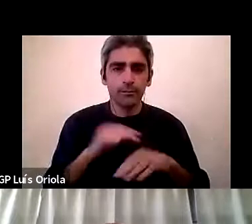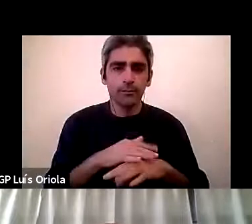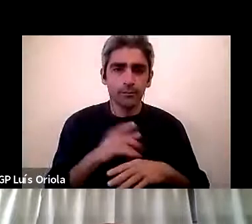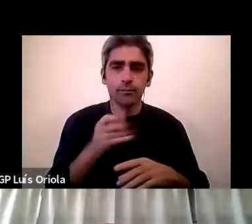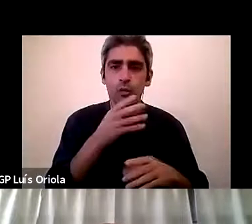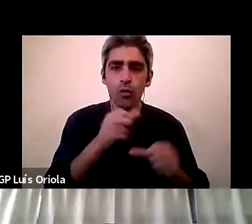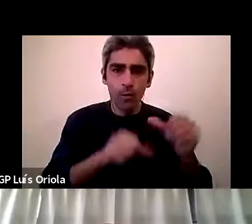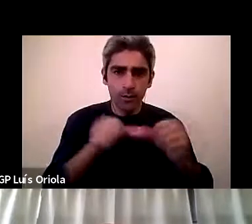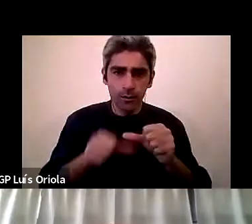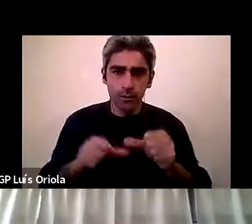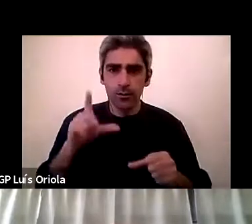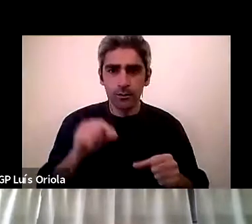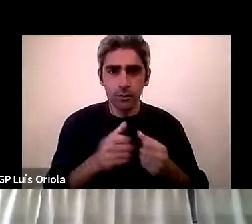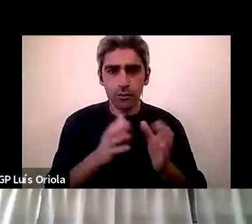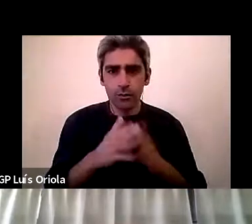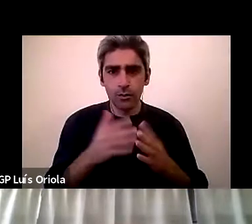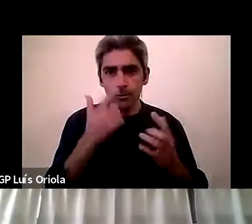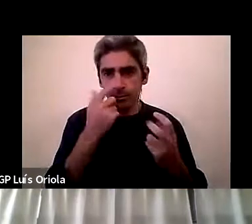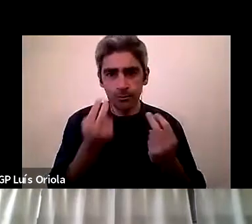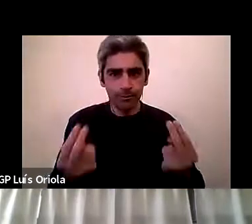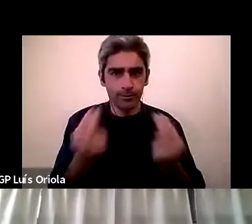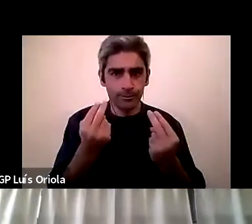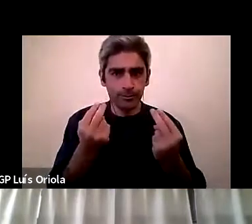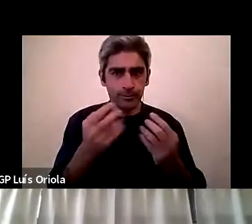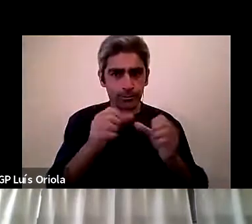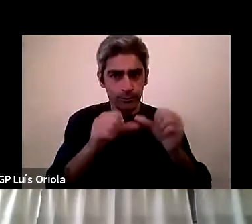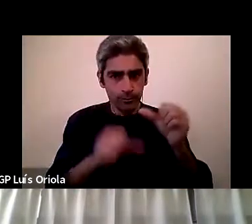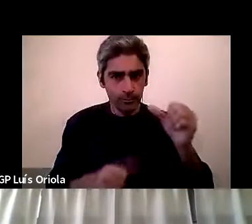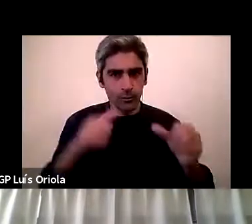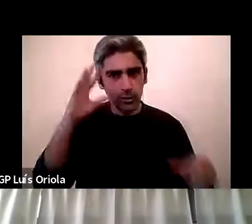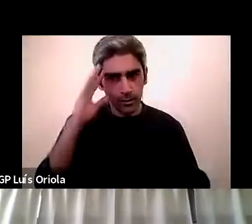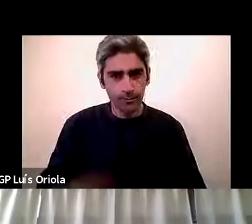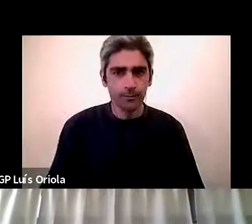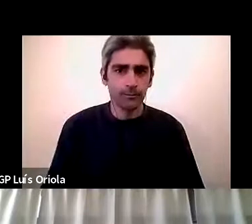conferencistas e toda a audiência. Muito boa tarde.